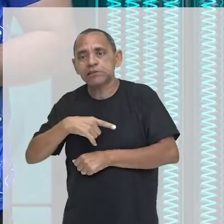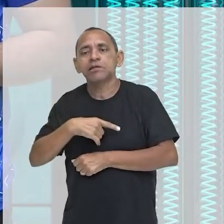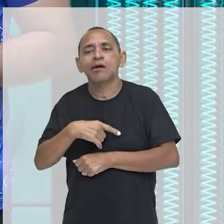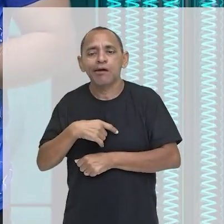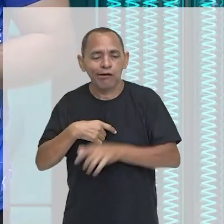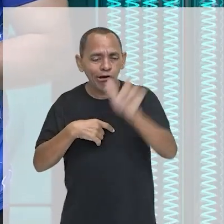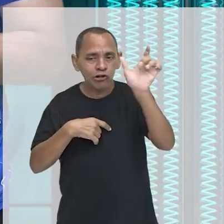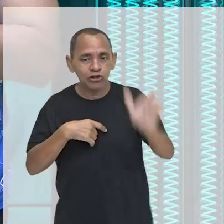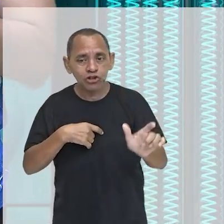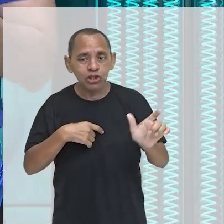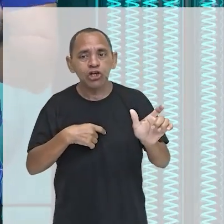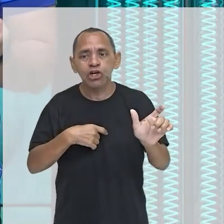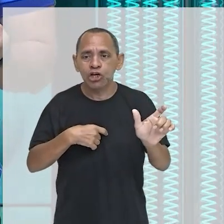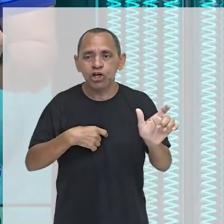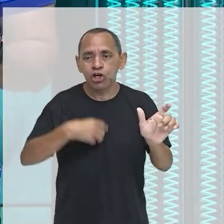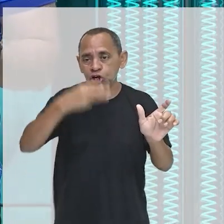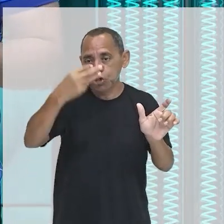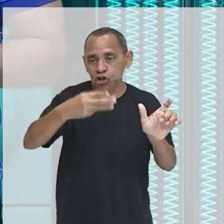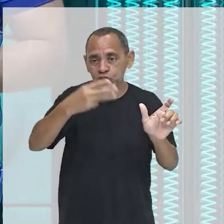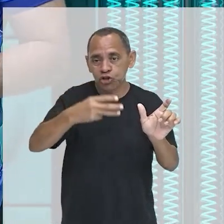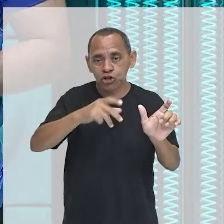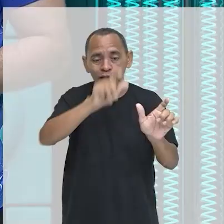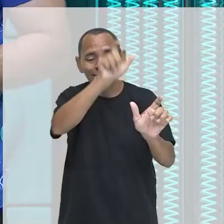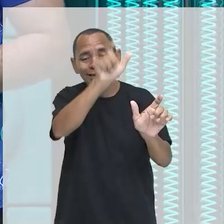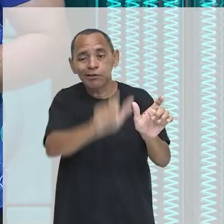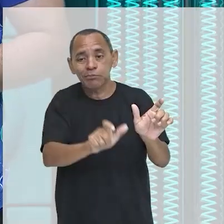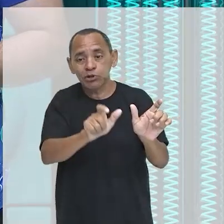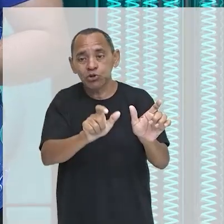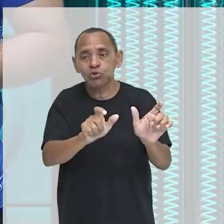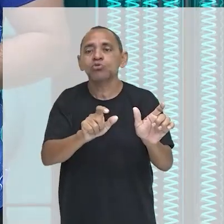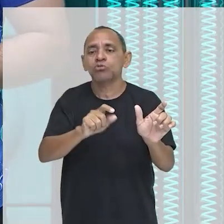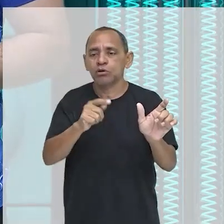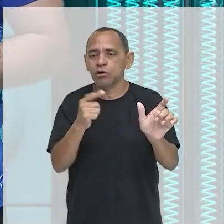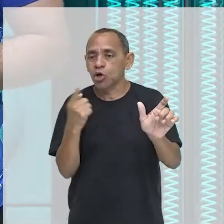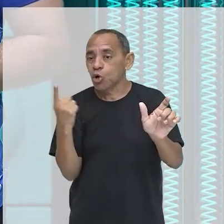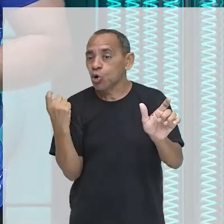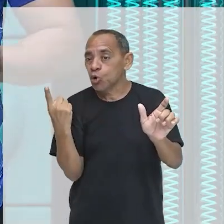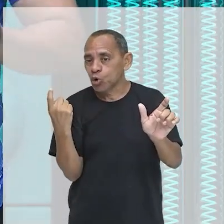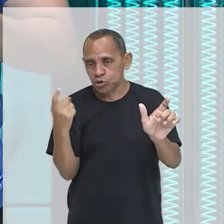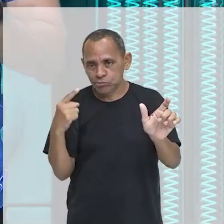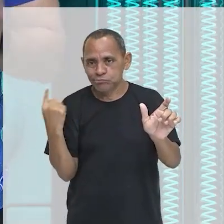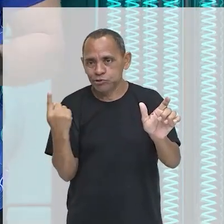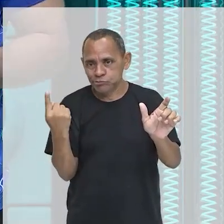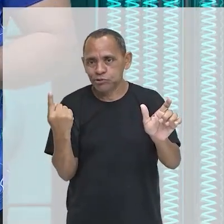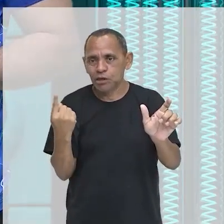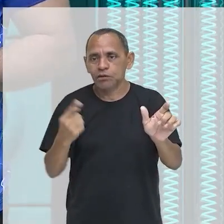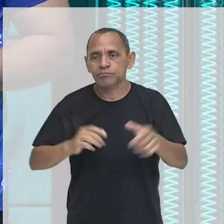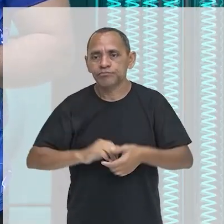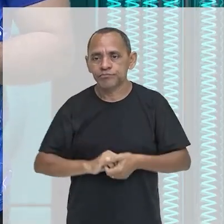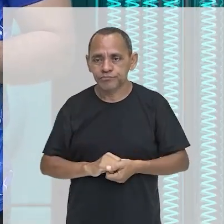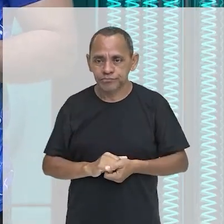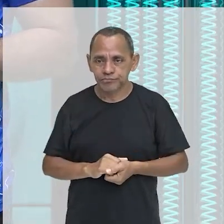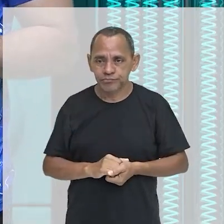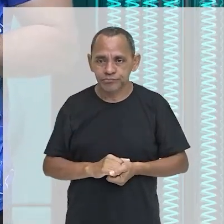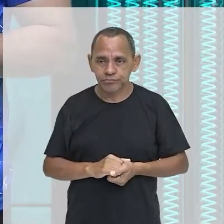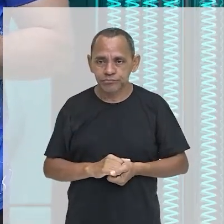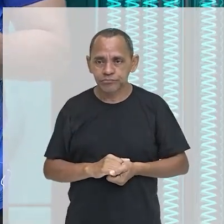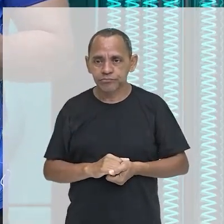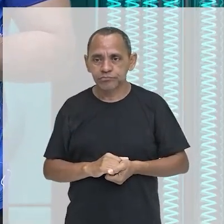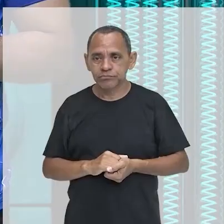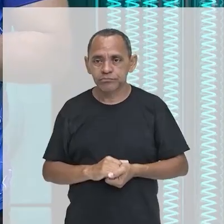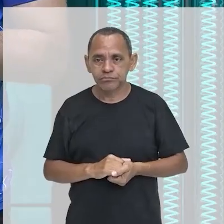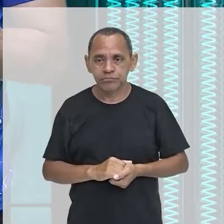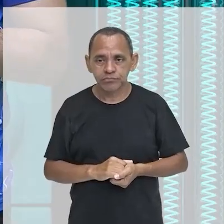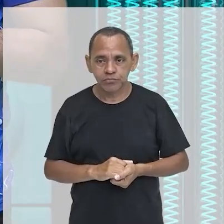Aí, todos os verbos que estarão conjugados com esse sujeito deverão ser acrescidos de S. Essa é a regra geral. Aí a gente vai